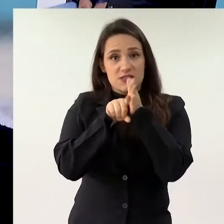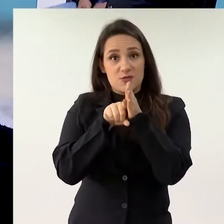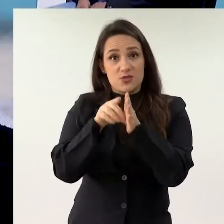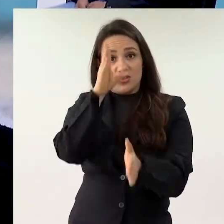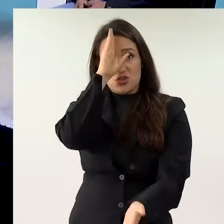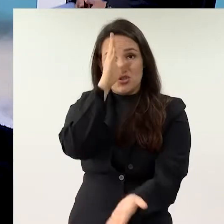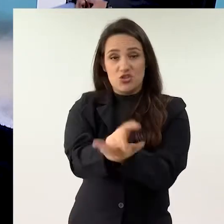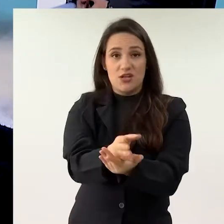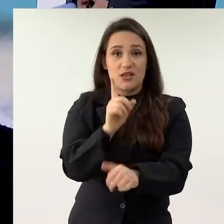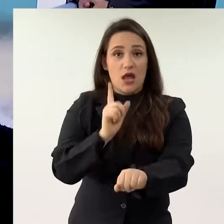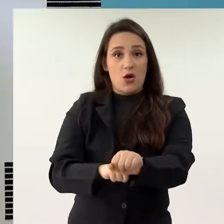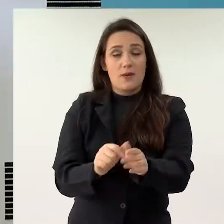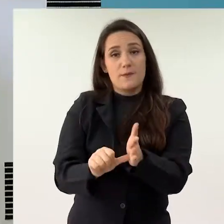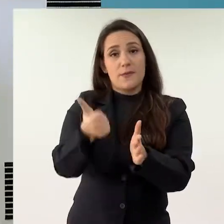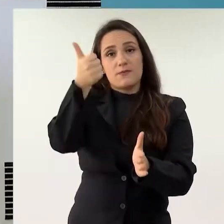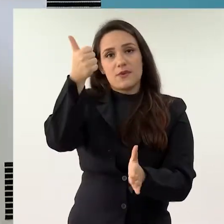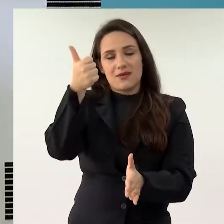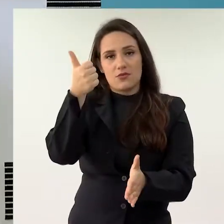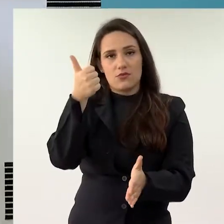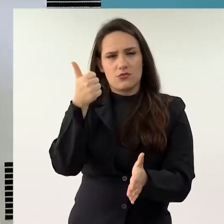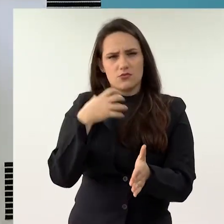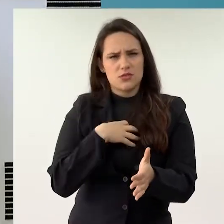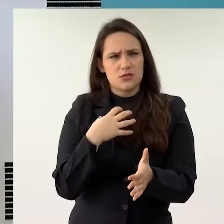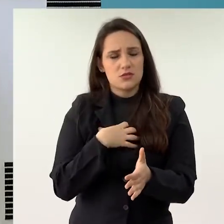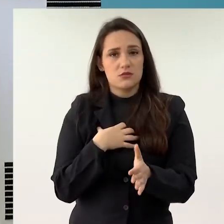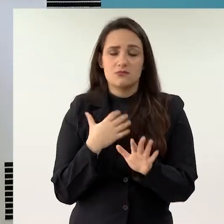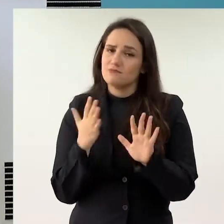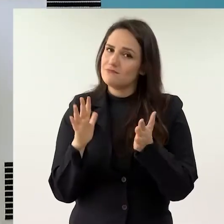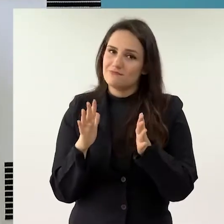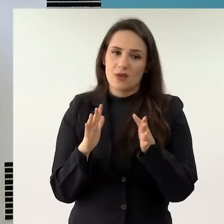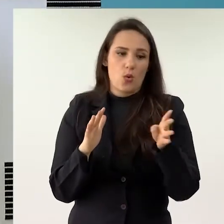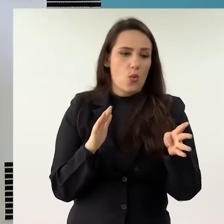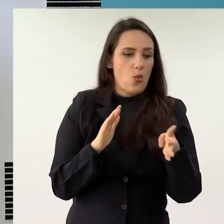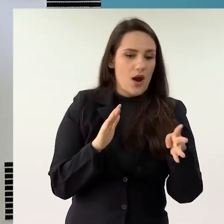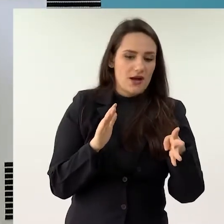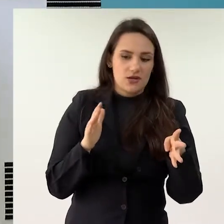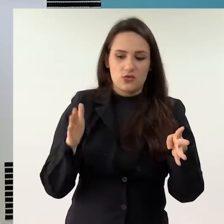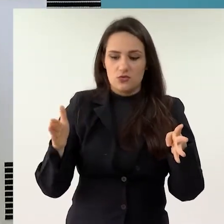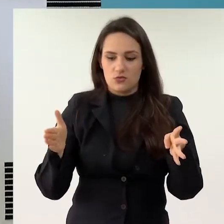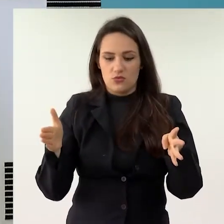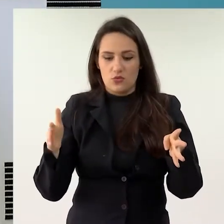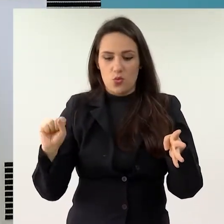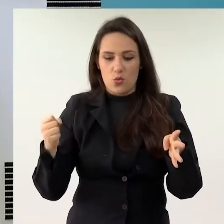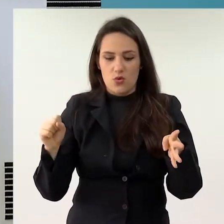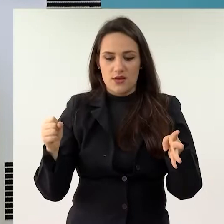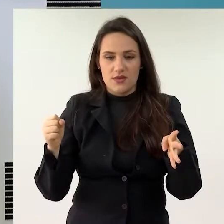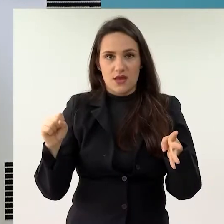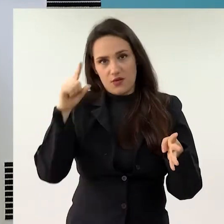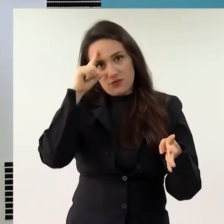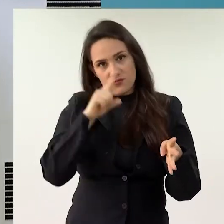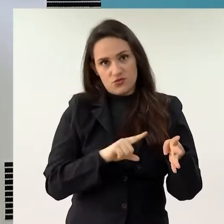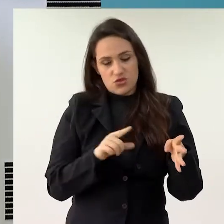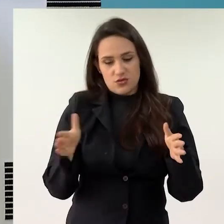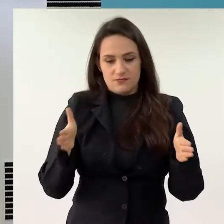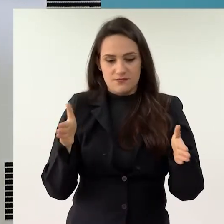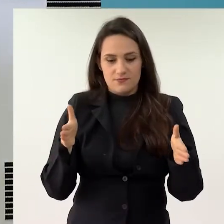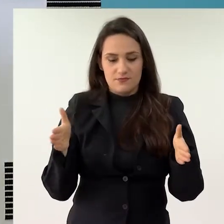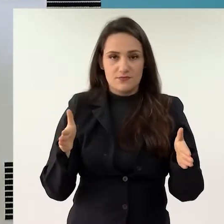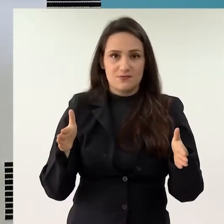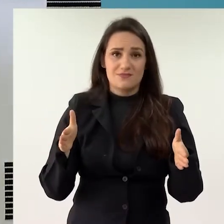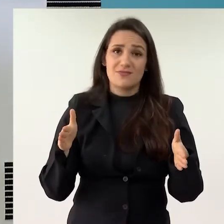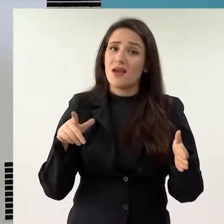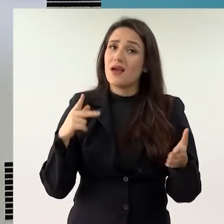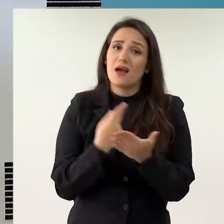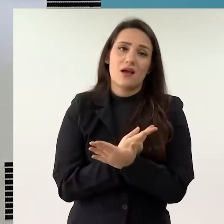o primeiro sintoma, do 4º ao 8º dia você faz o PCR, depois você faz a sorologia.